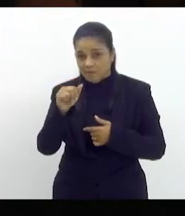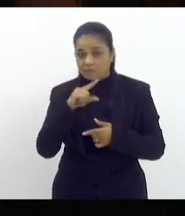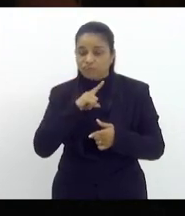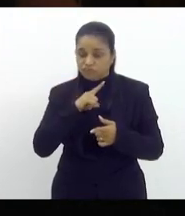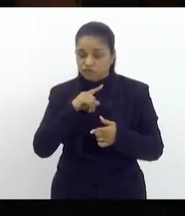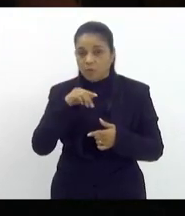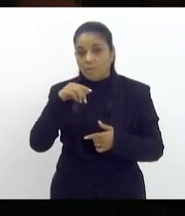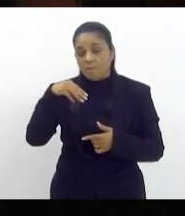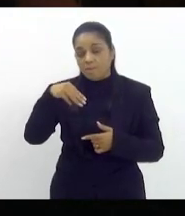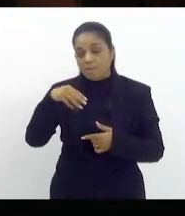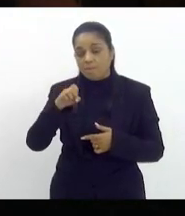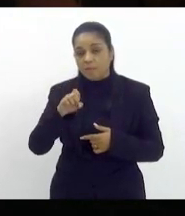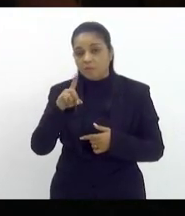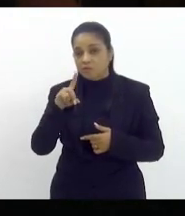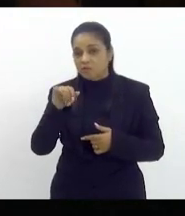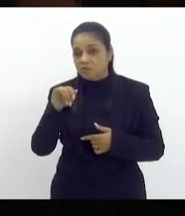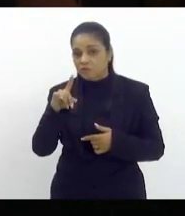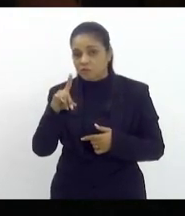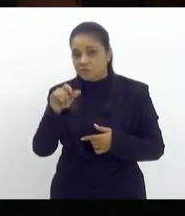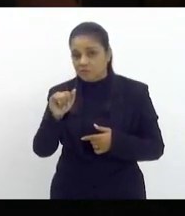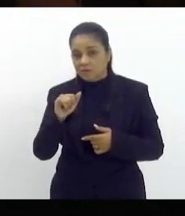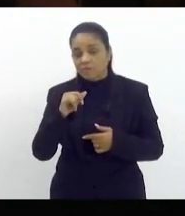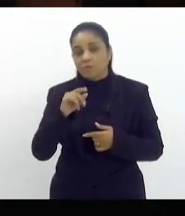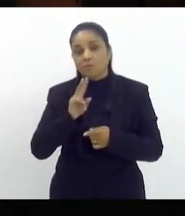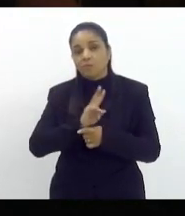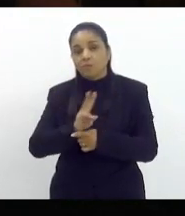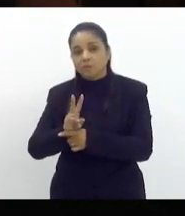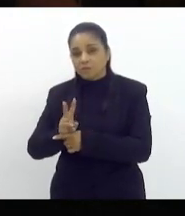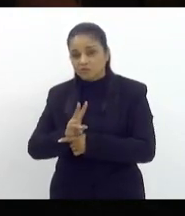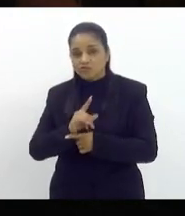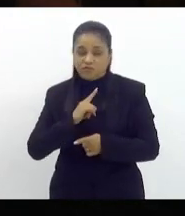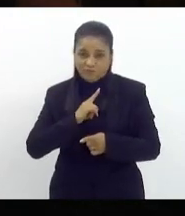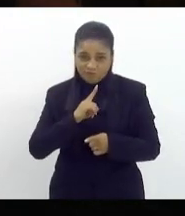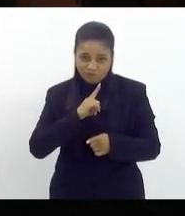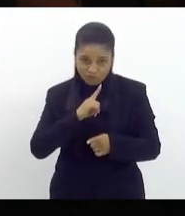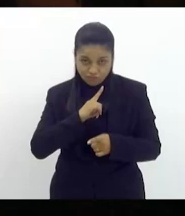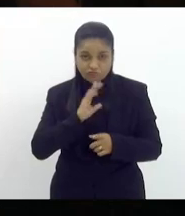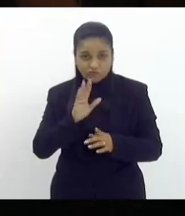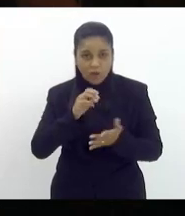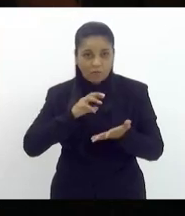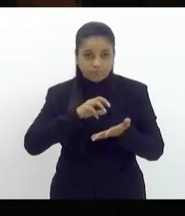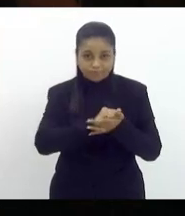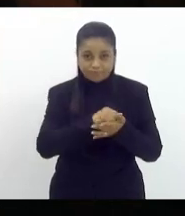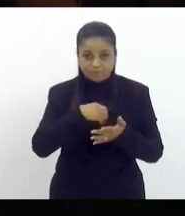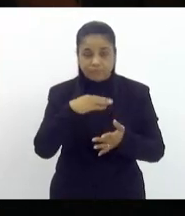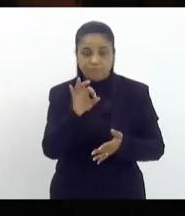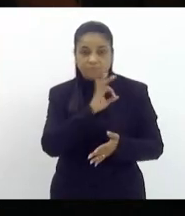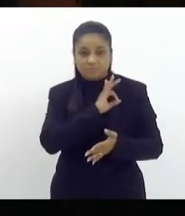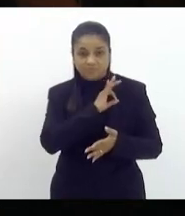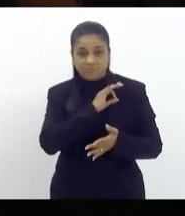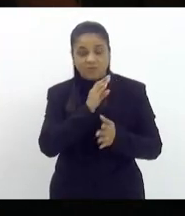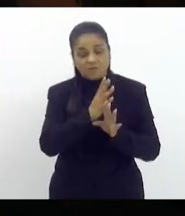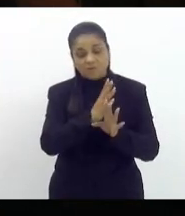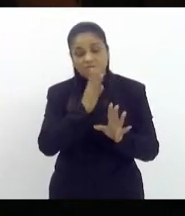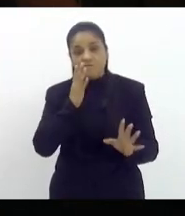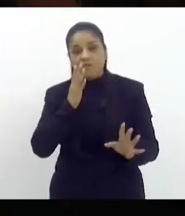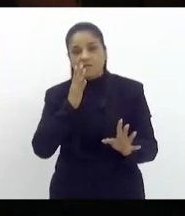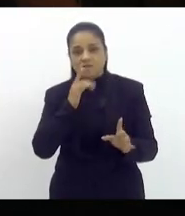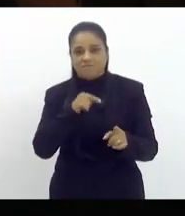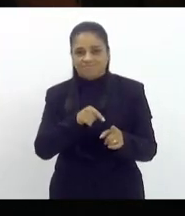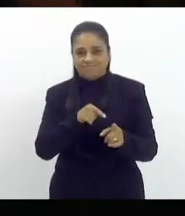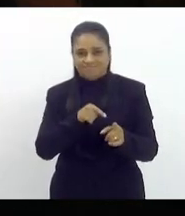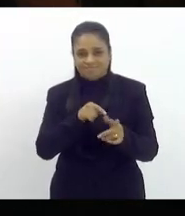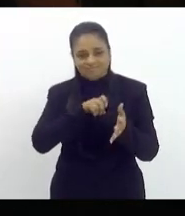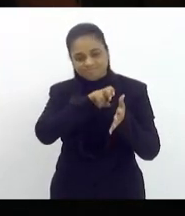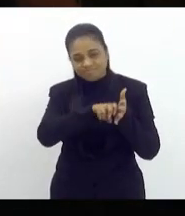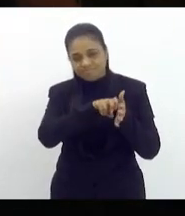mas não chegou a fazer uso da Patrulha Maria da Penha isso é o seu nome constava na fila de espera então